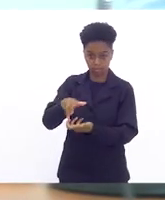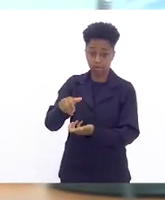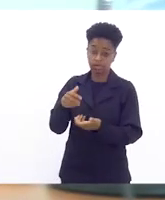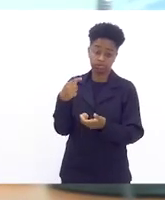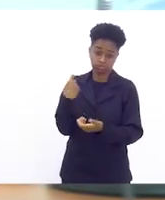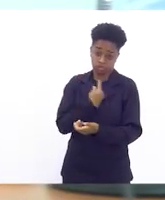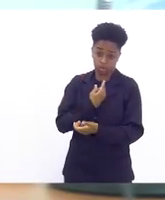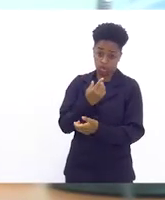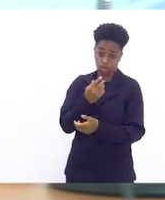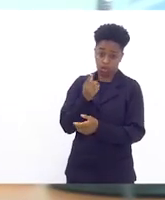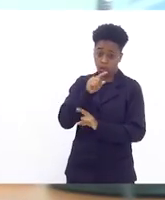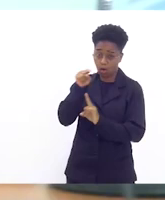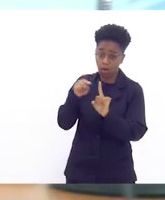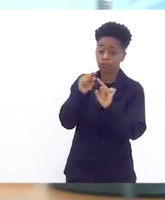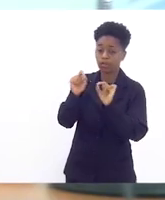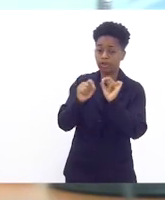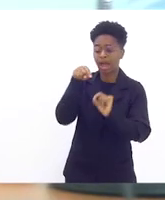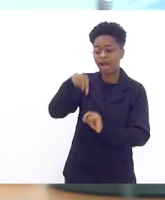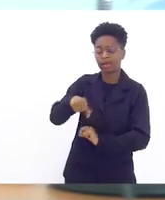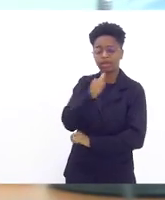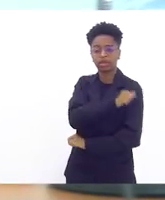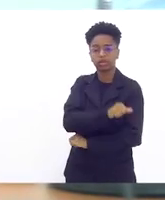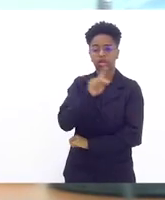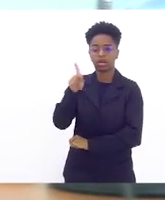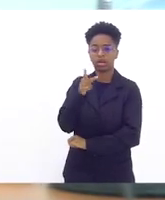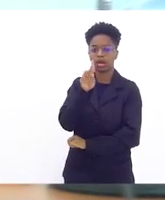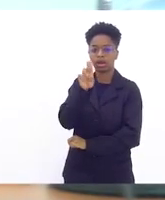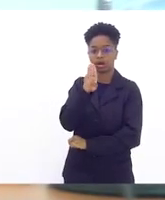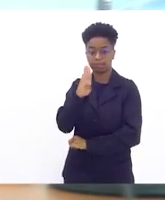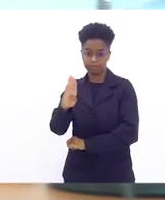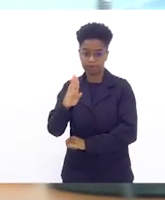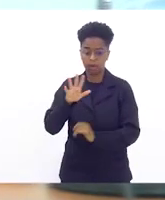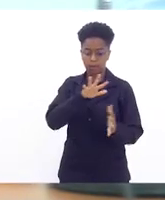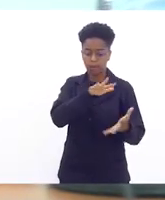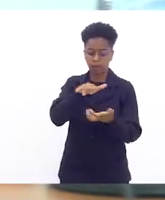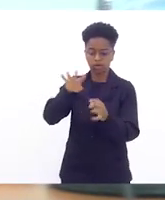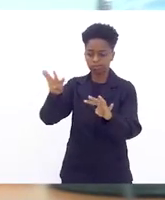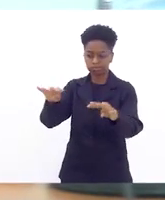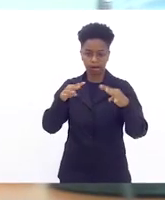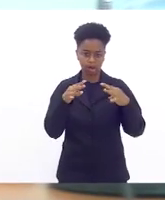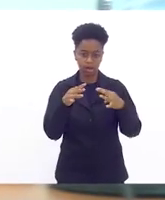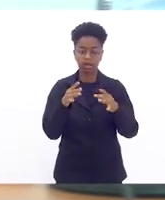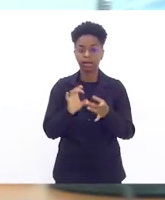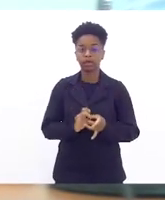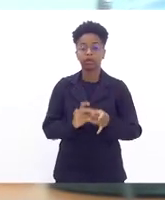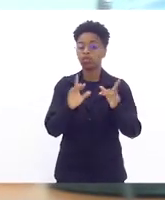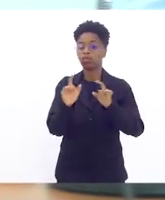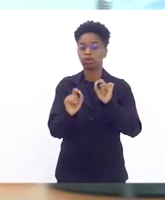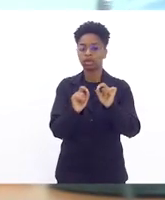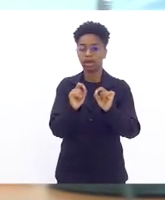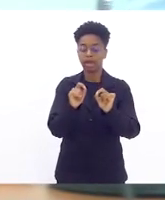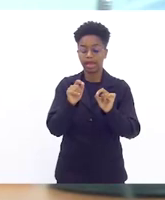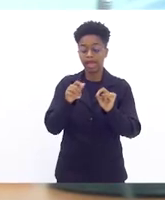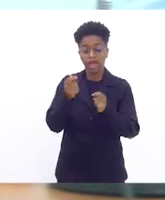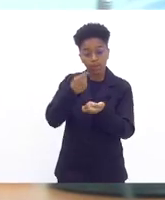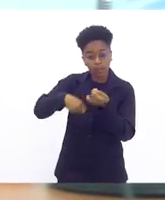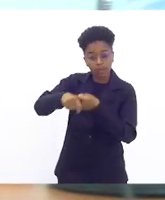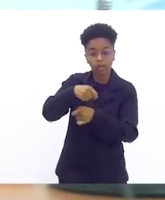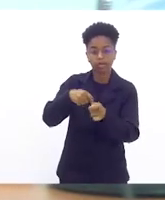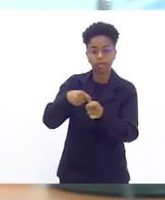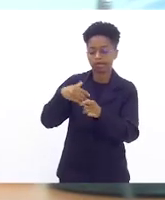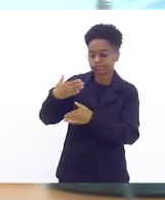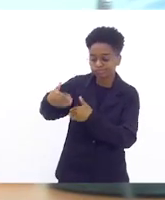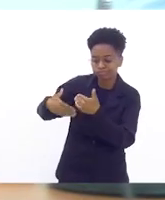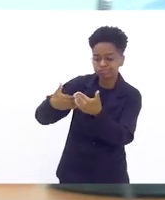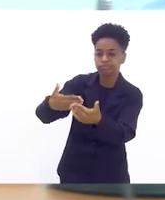um Rubi de negociação de ativos sustentáveis Mundial isso permitirá que a economia caminhe nessa